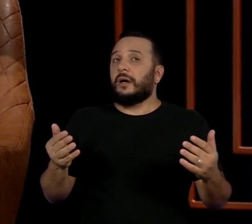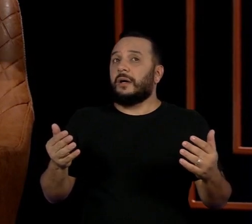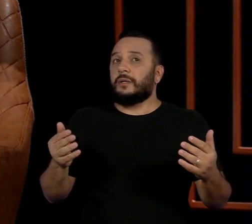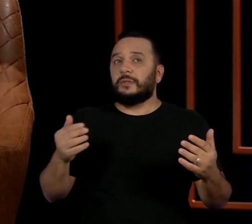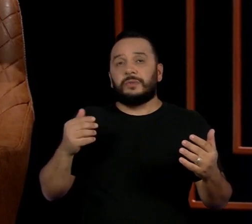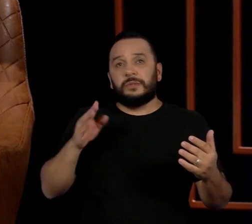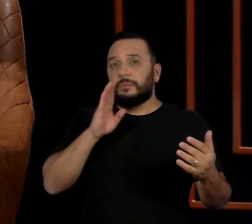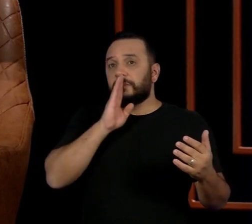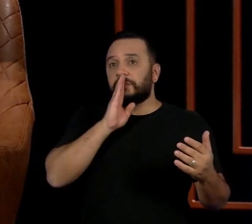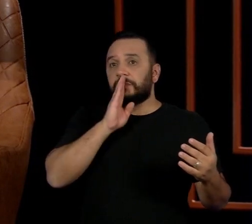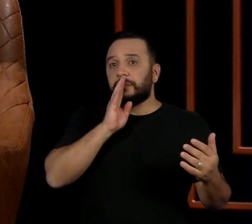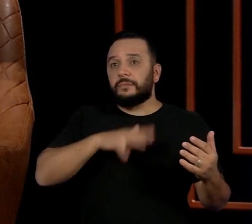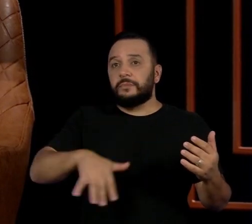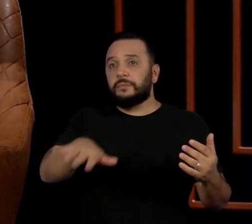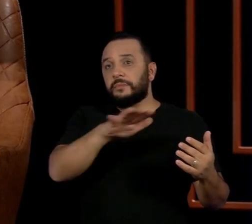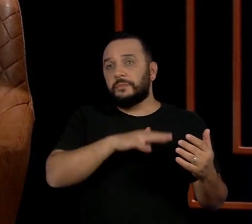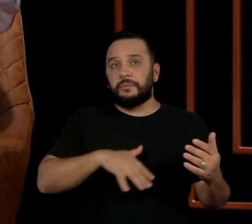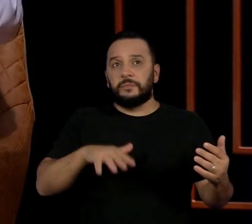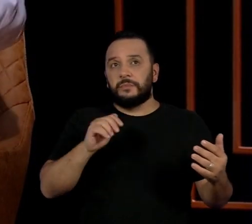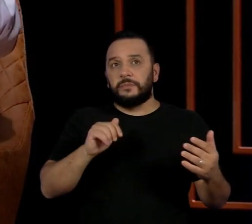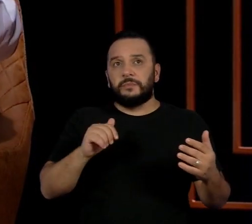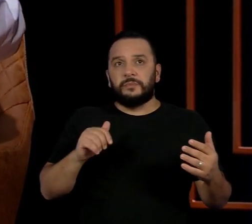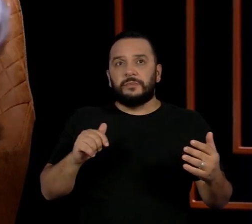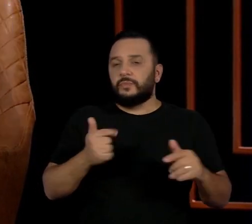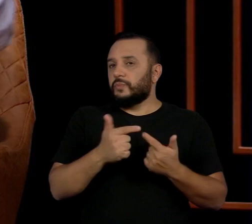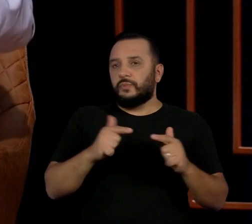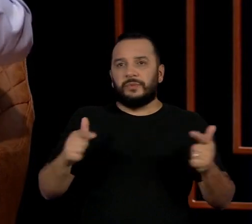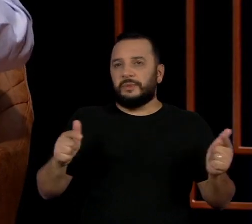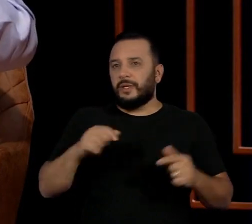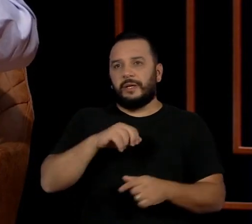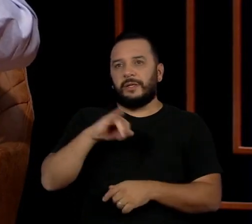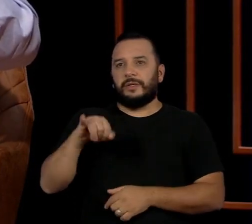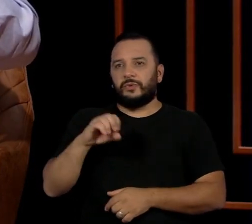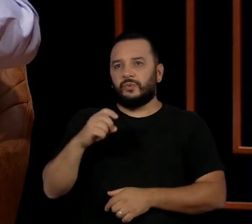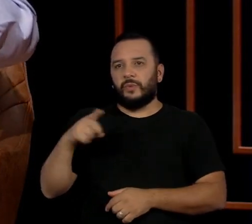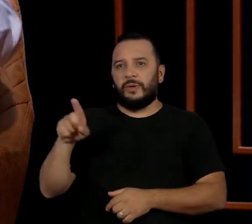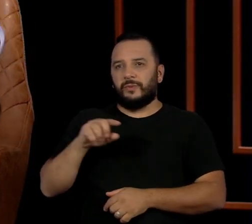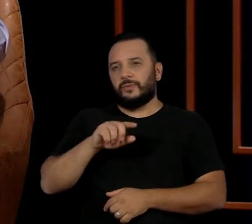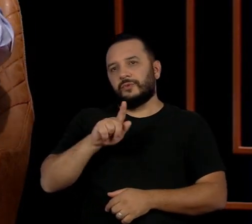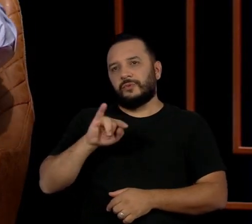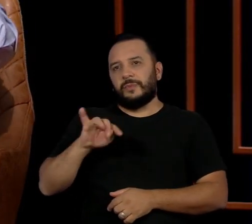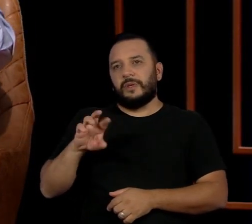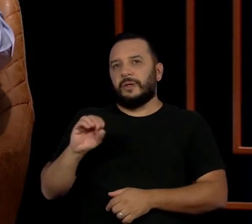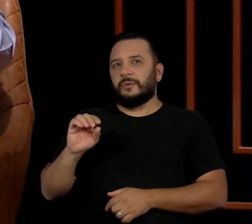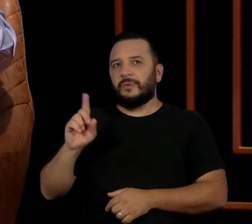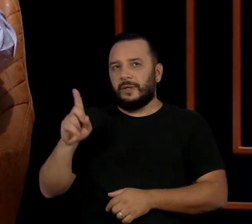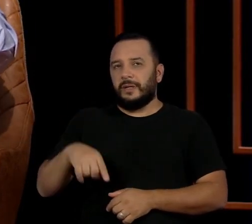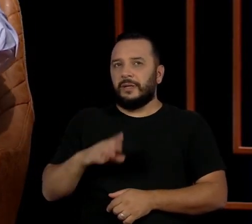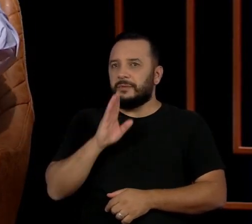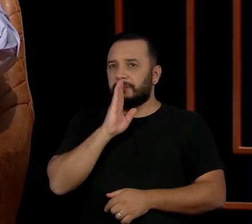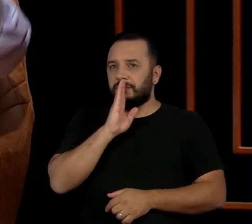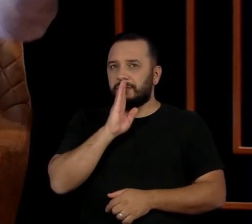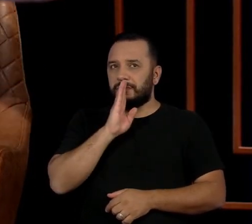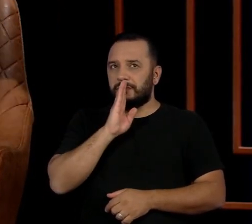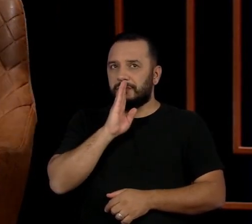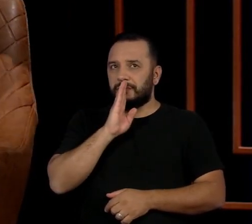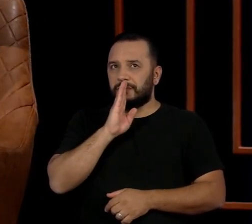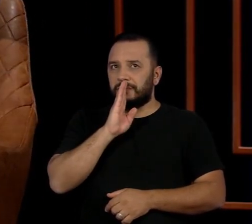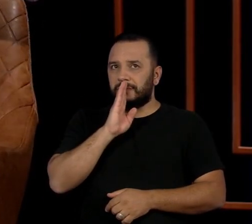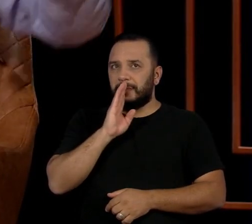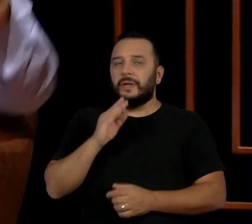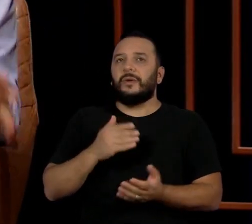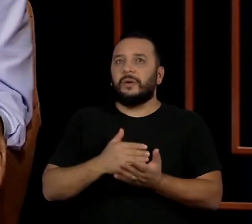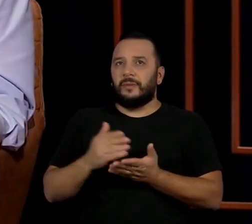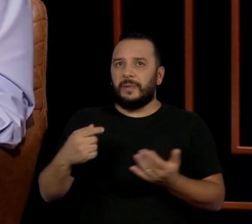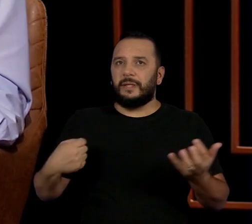Um silêncio. Não tem o João Gilberto, não entra o João Gilberto. É o silêncio, entendeu? Aí eles começam a